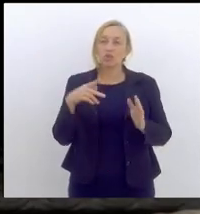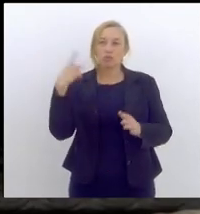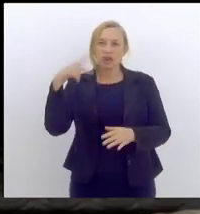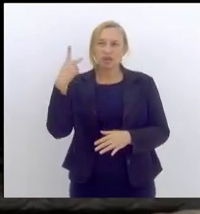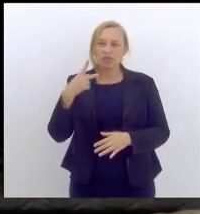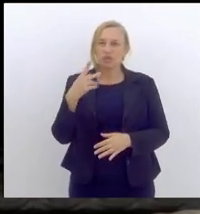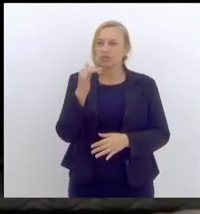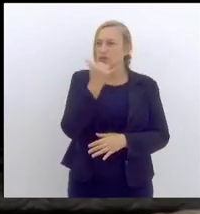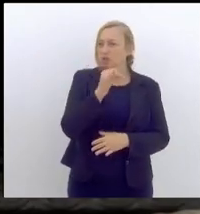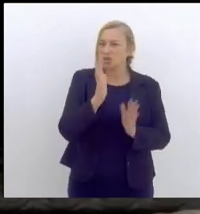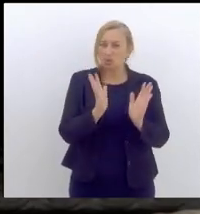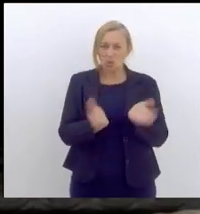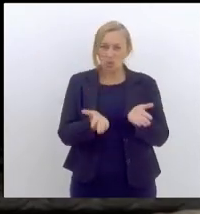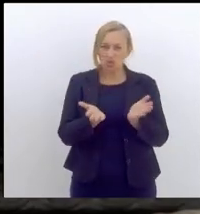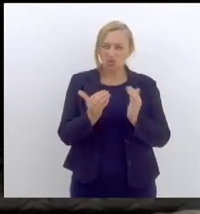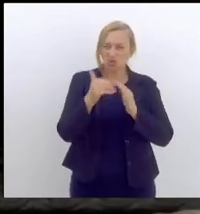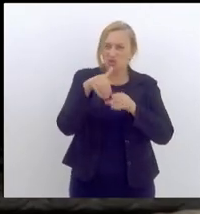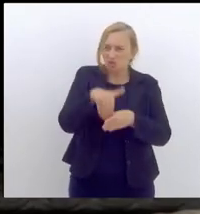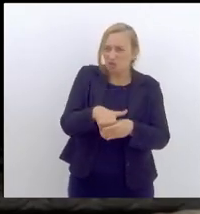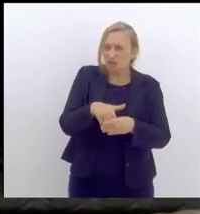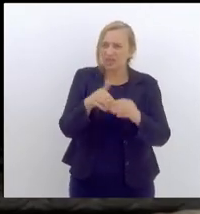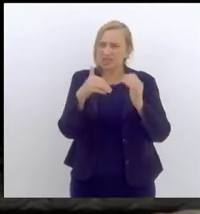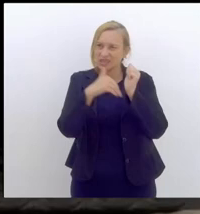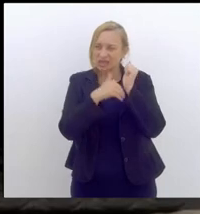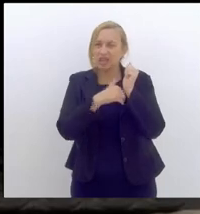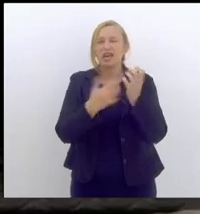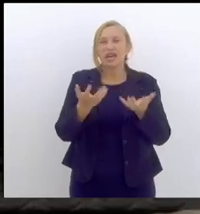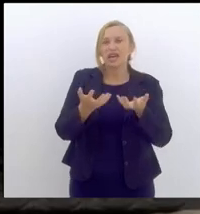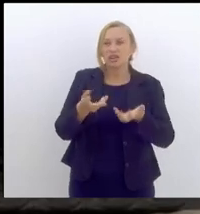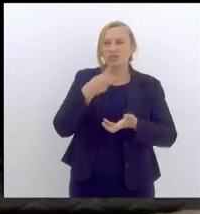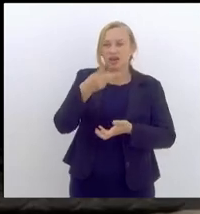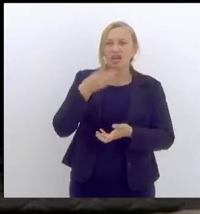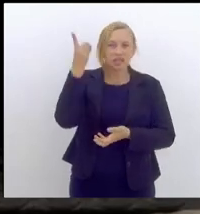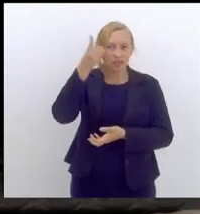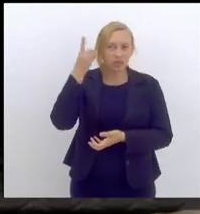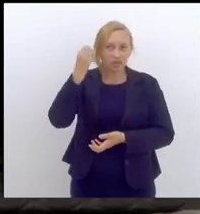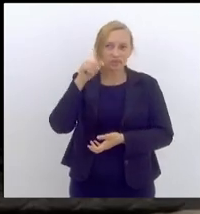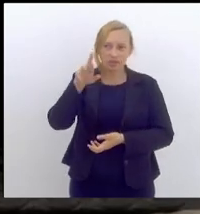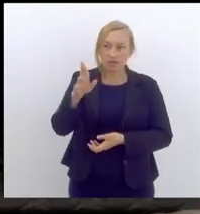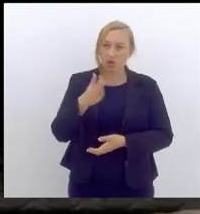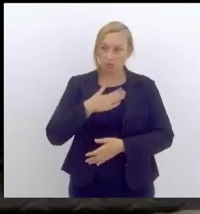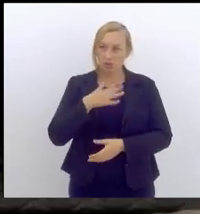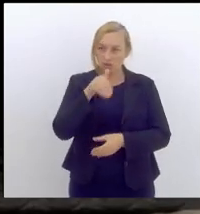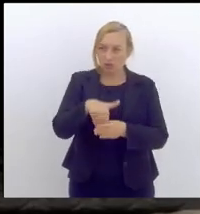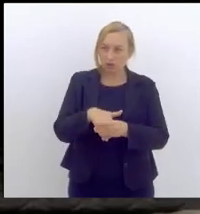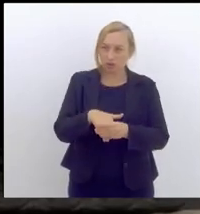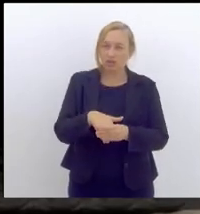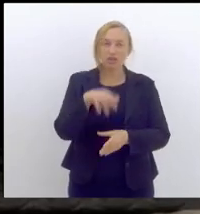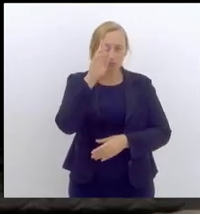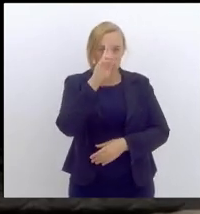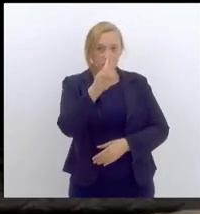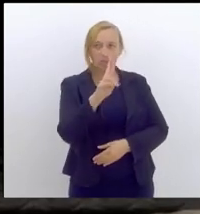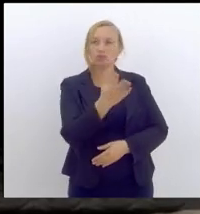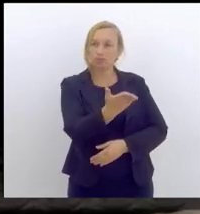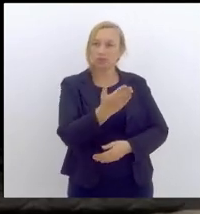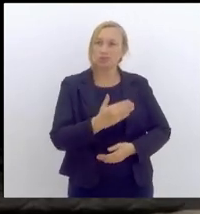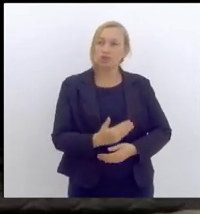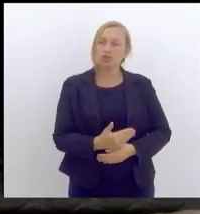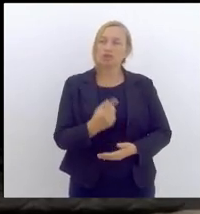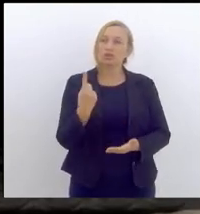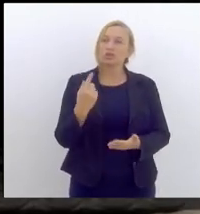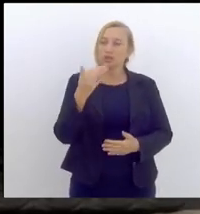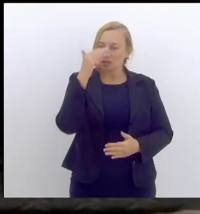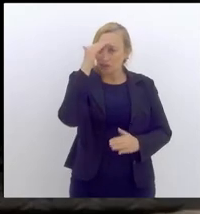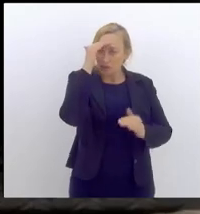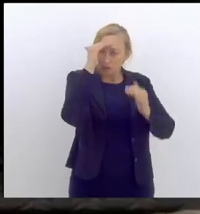votar secreto. Quero dizer, deputado Bacelar, que o meu voto é em Vossa Excelência, em cumprimento a